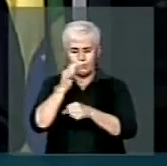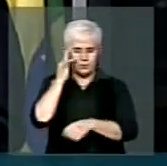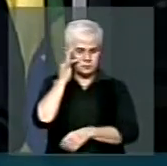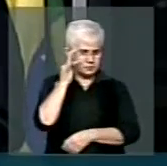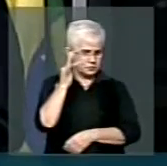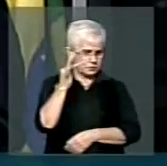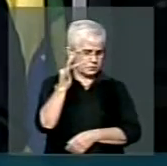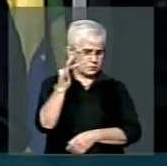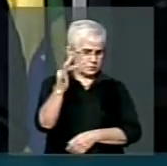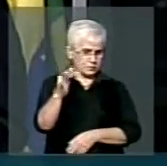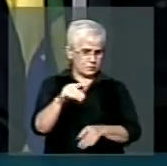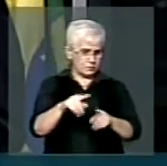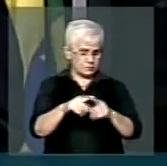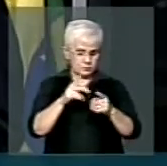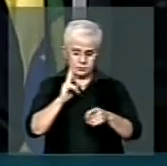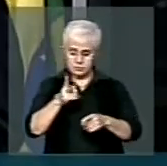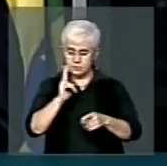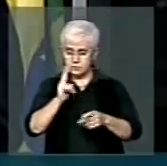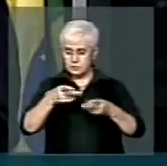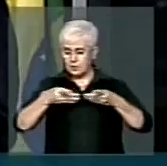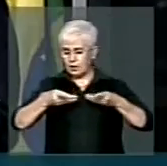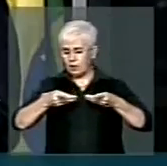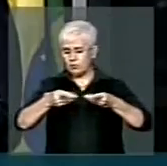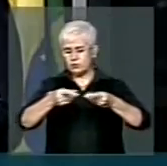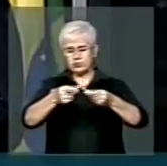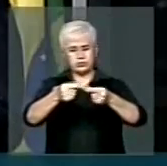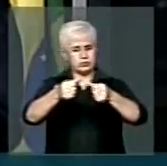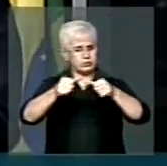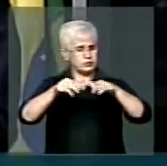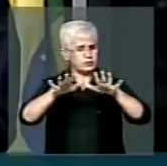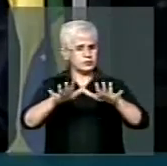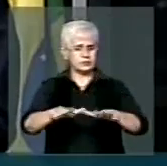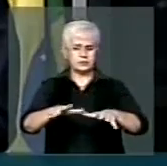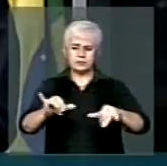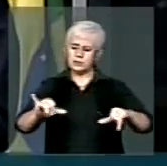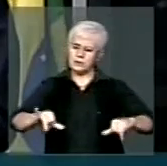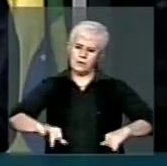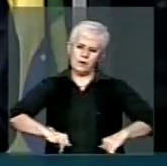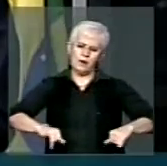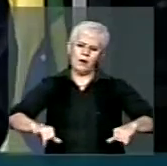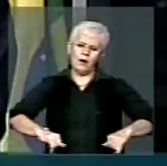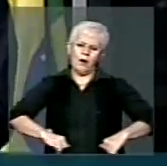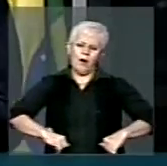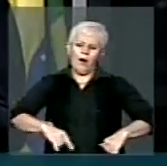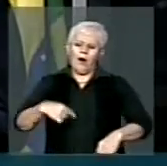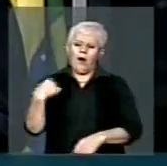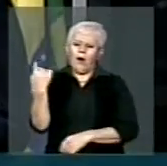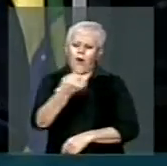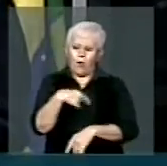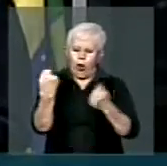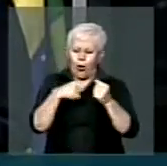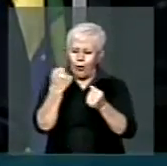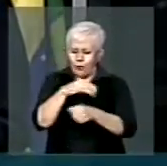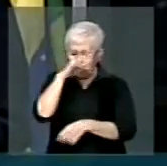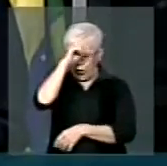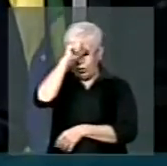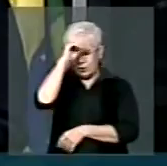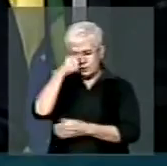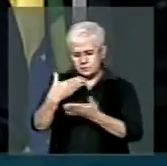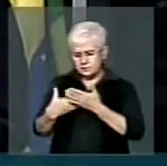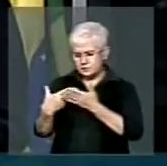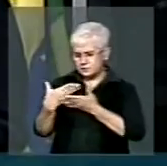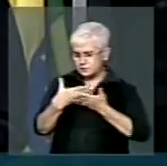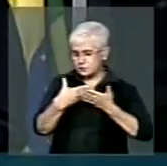Mas é sempre um desastre que deixa lições e que todos nós deveremos aprender